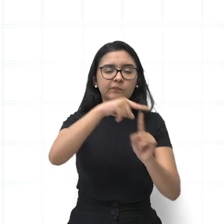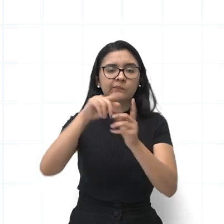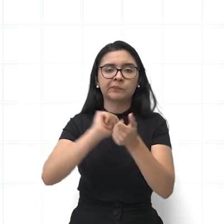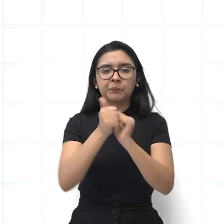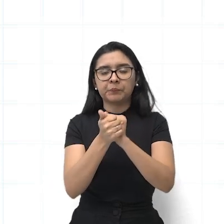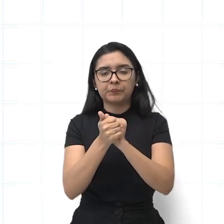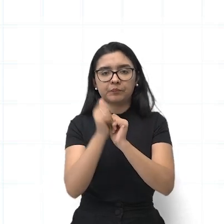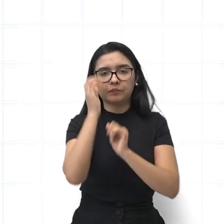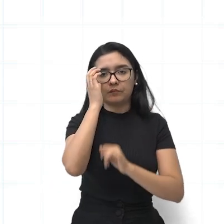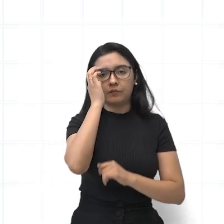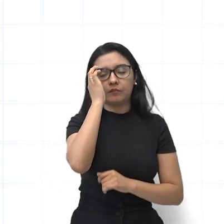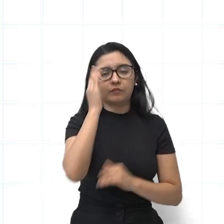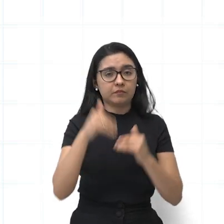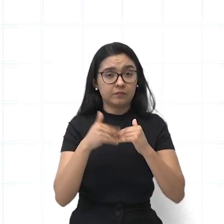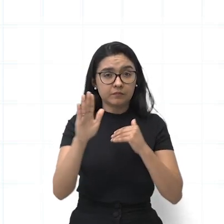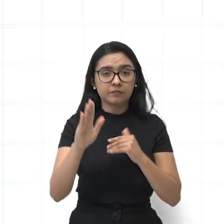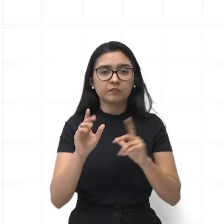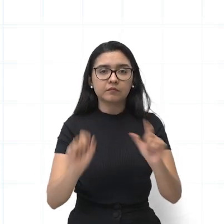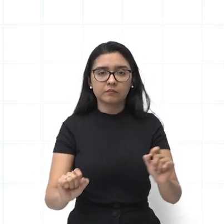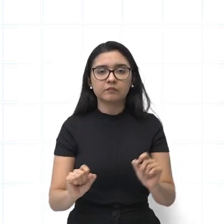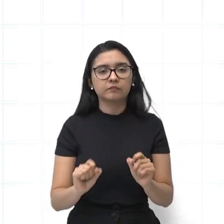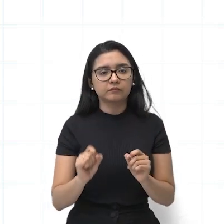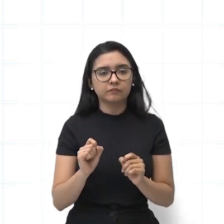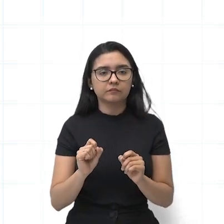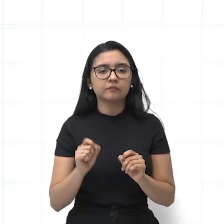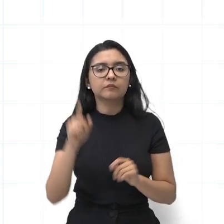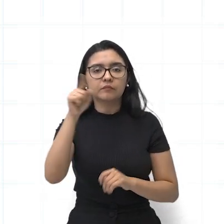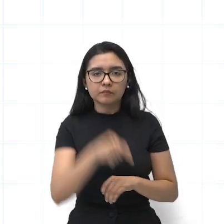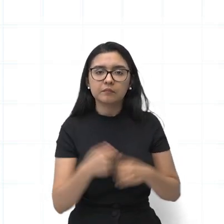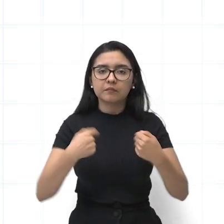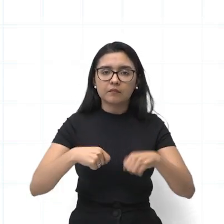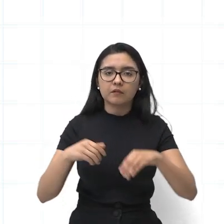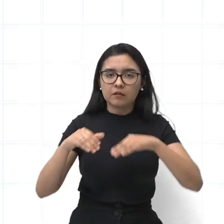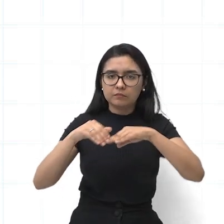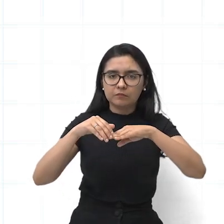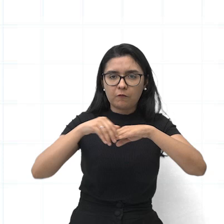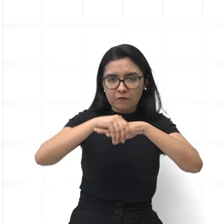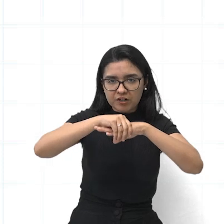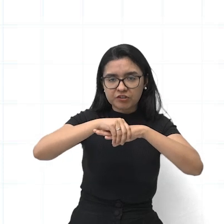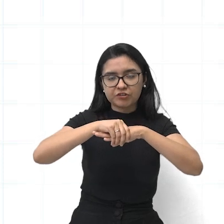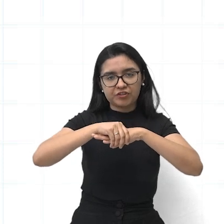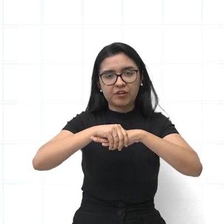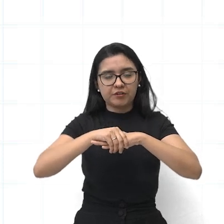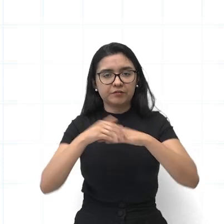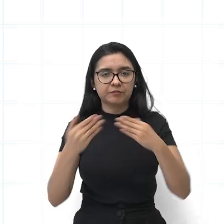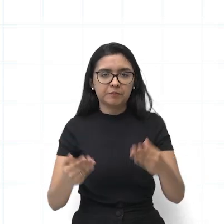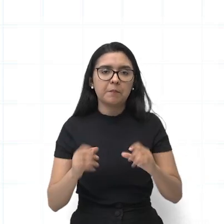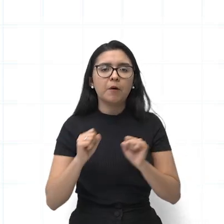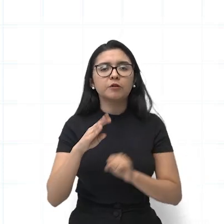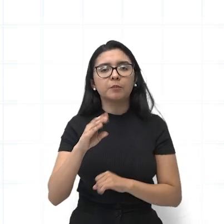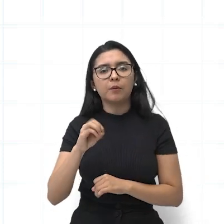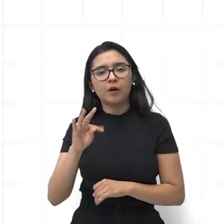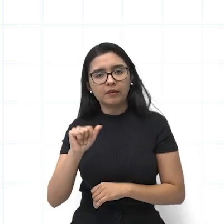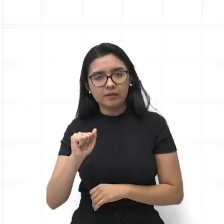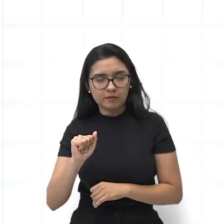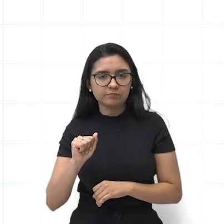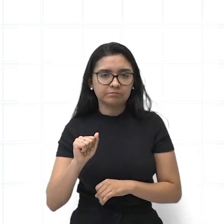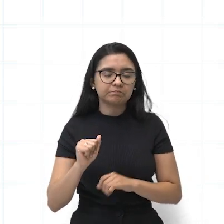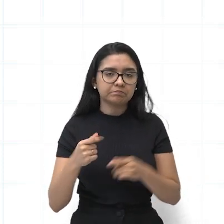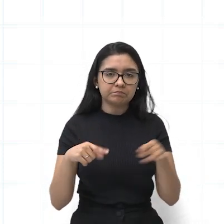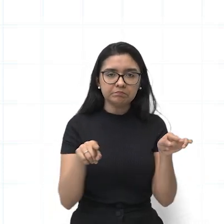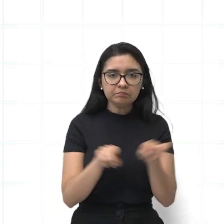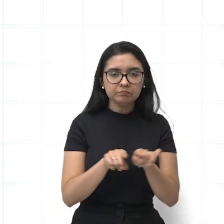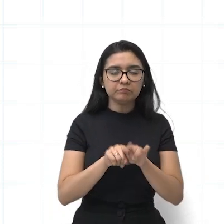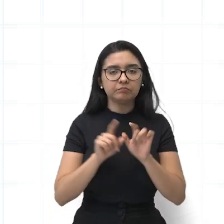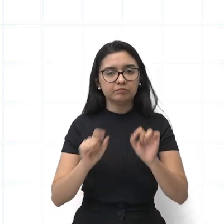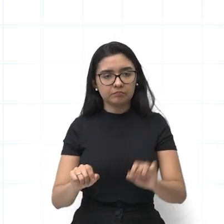físicas, o mais excelente é que seja um calçado fechado, né? Preferencialmente uma bota, e esse